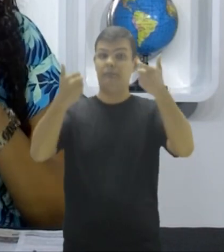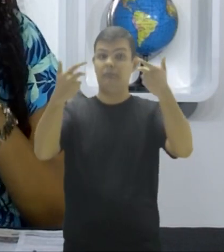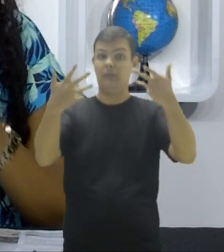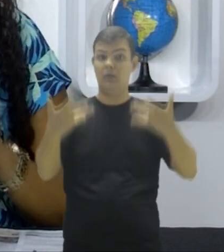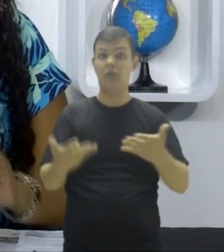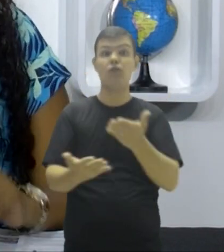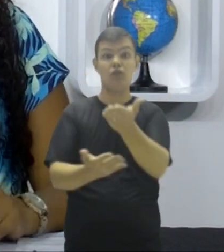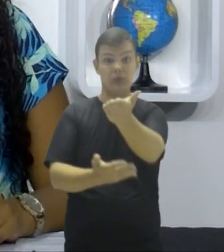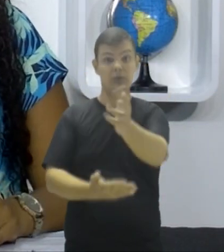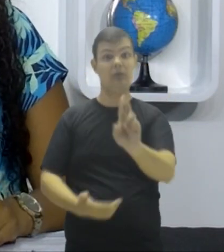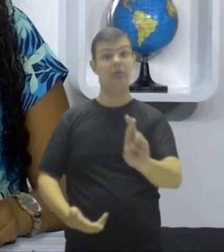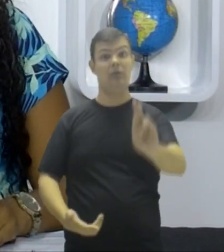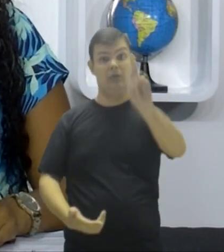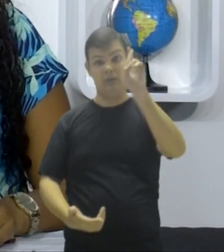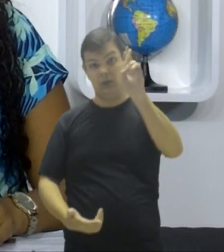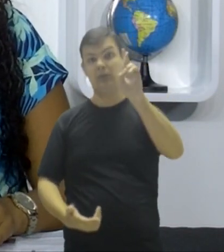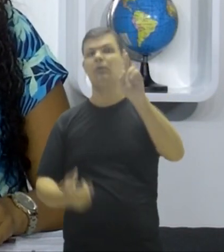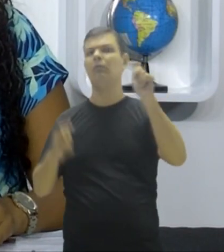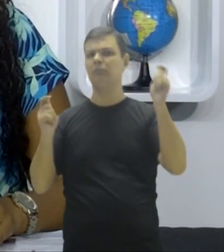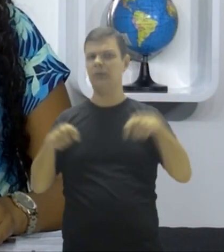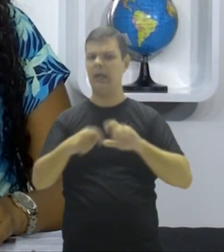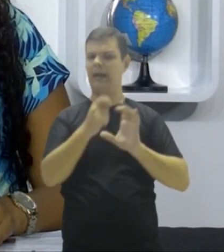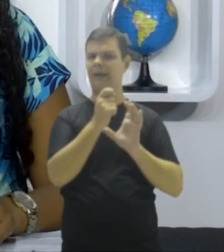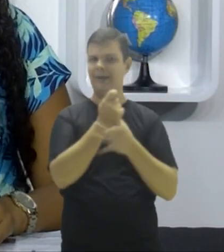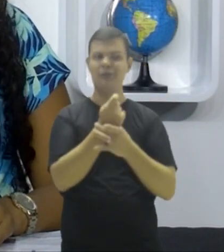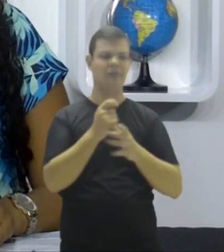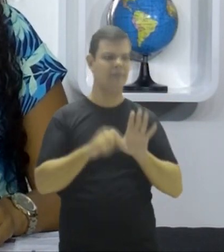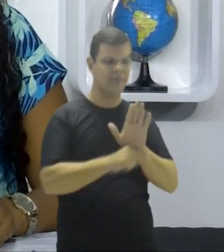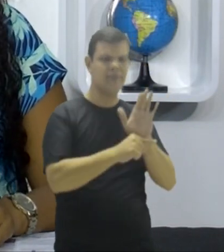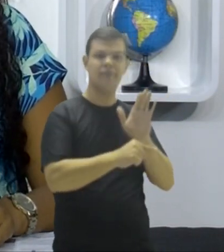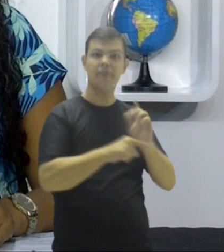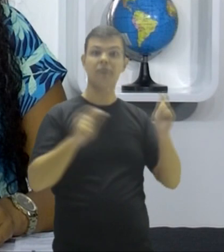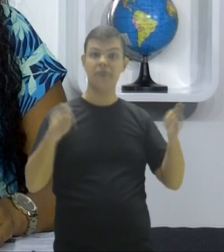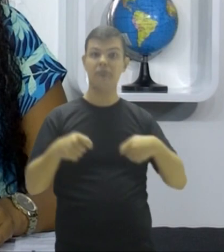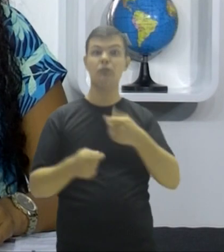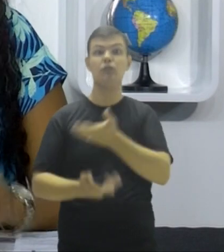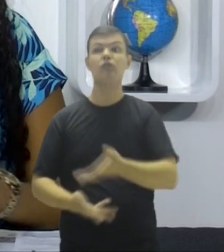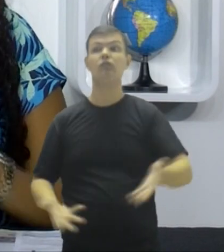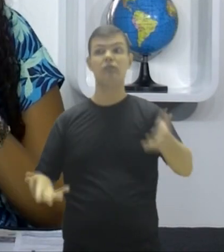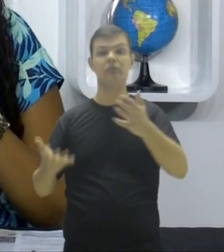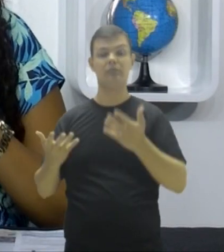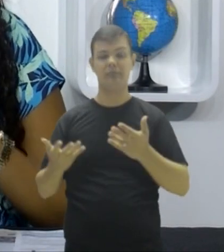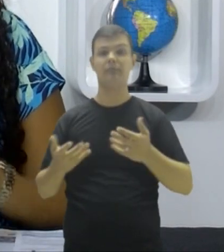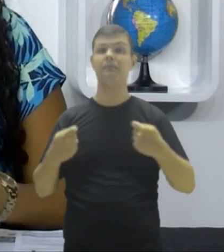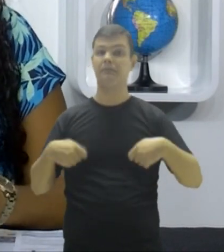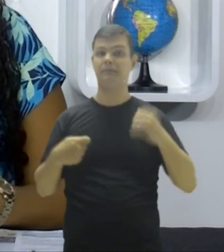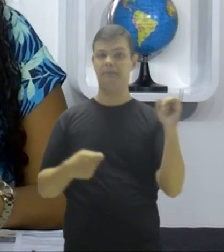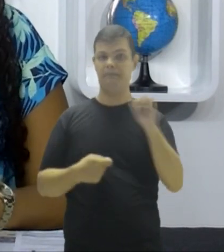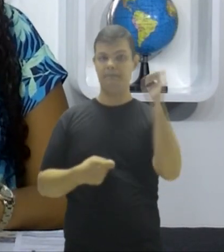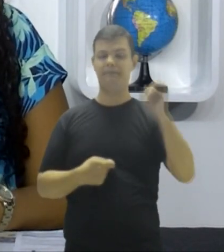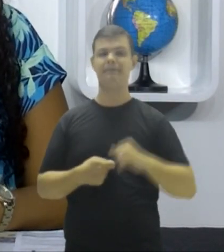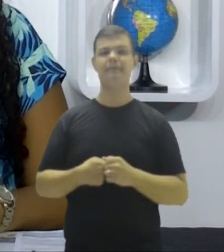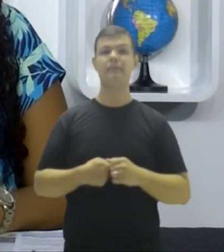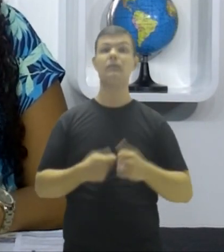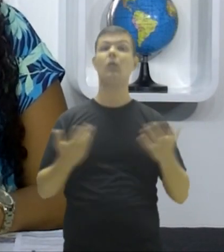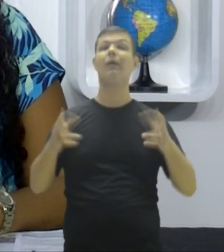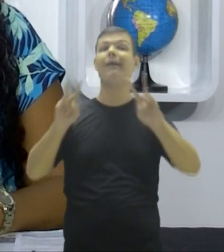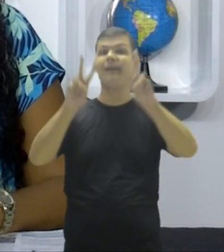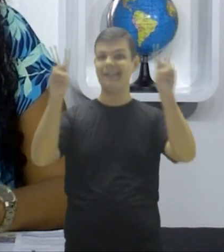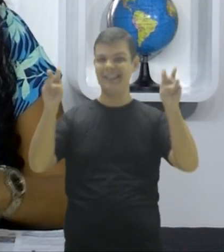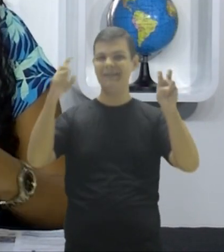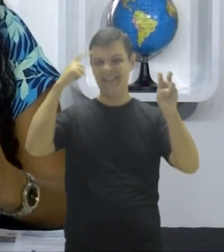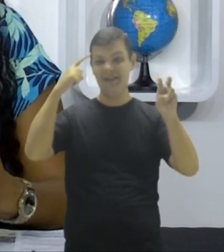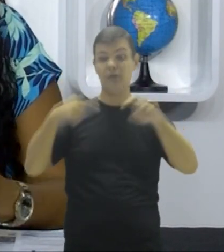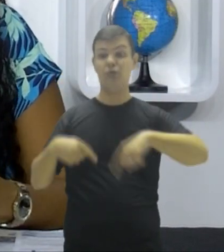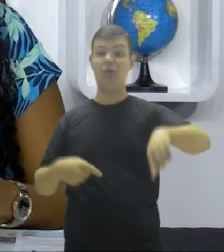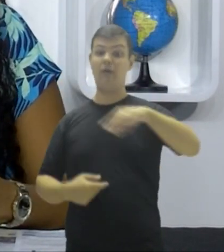hoje, que você é responsável por garantir a qualidade do ambiente em que a gente vive. O nosso tema da aula é ambiente e qualidade